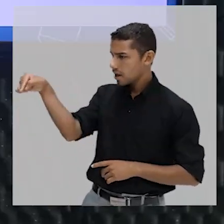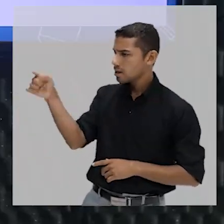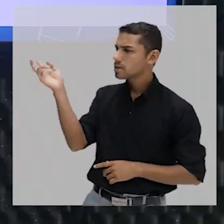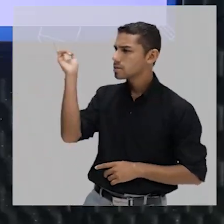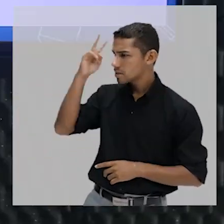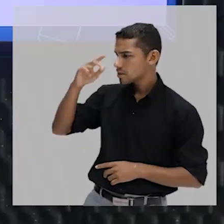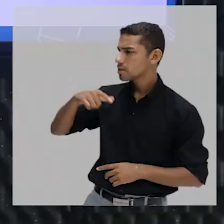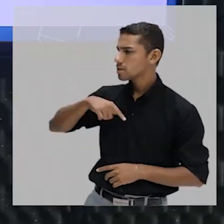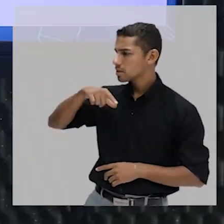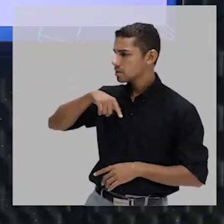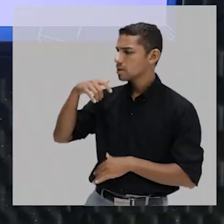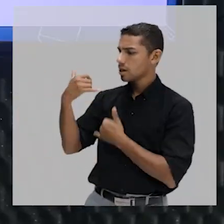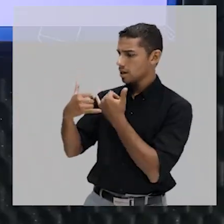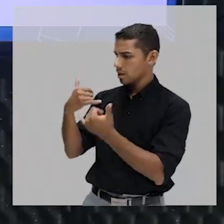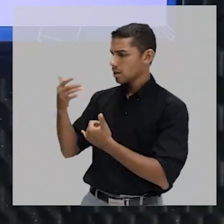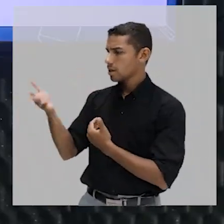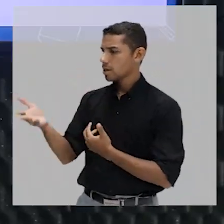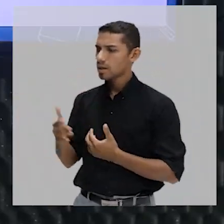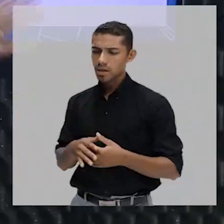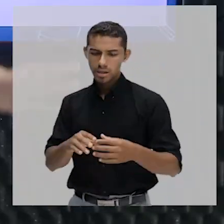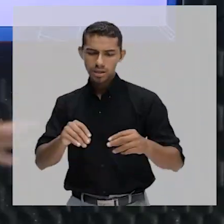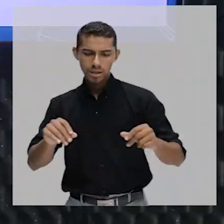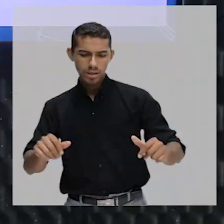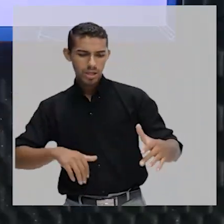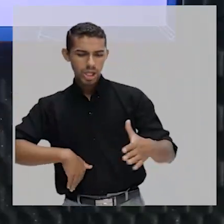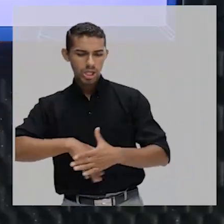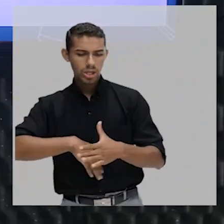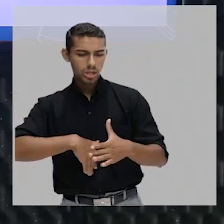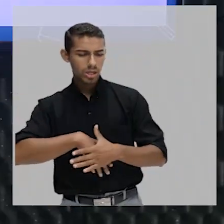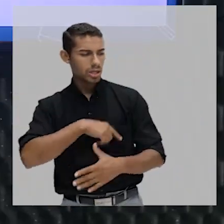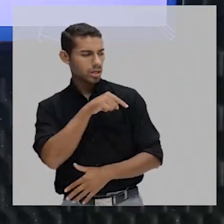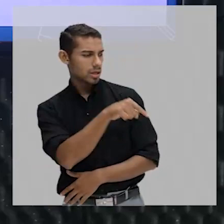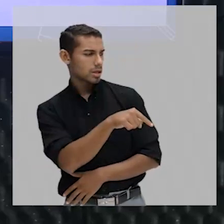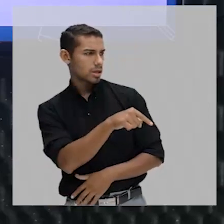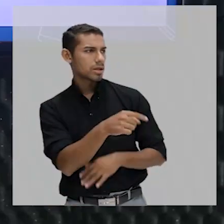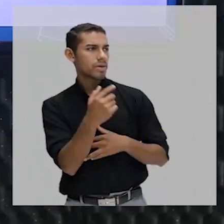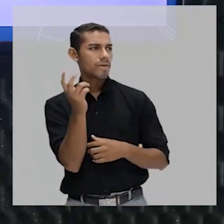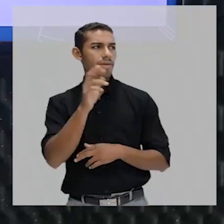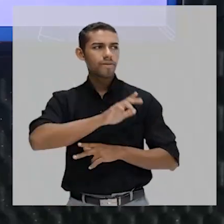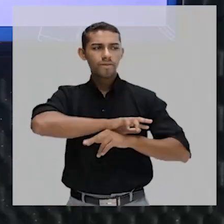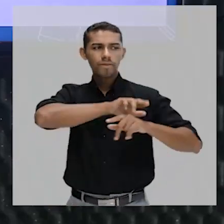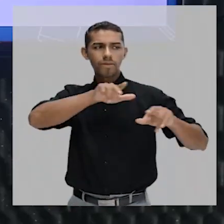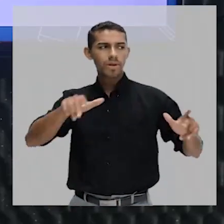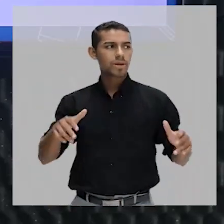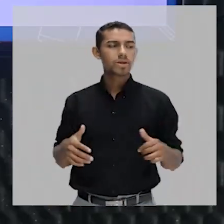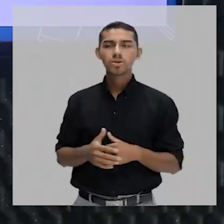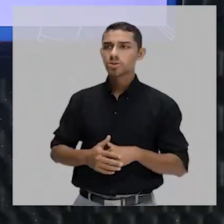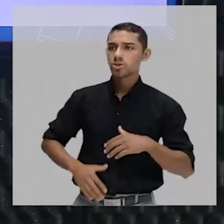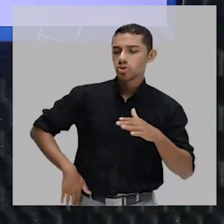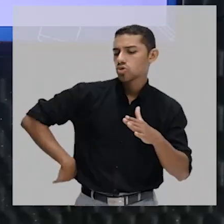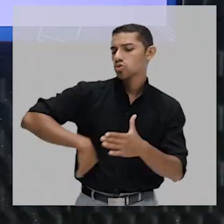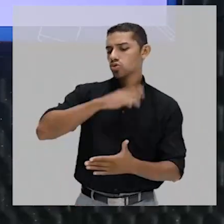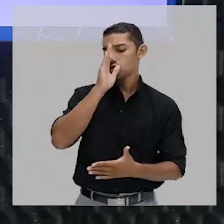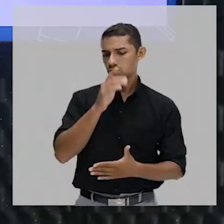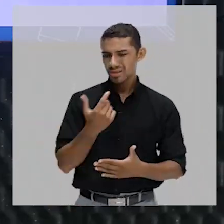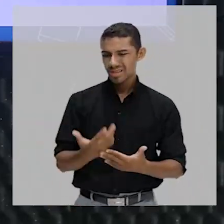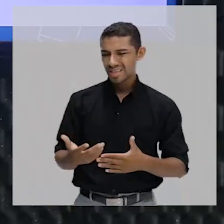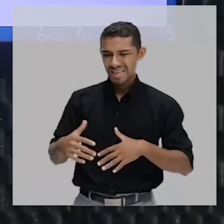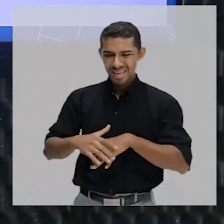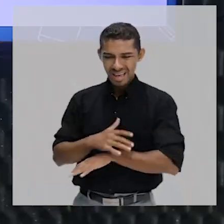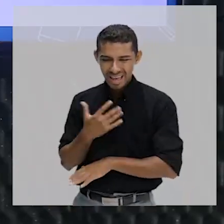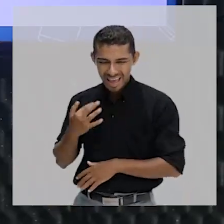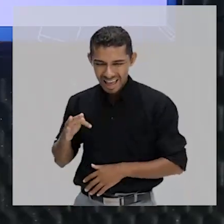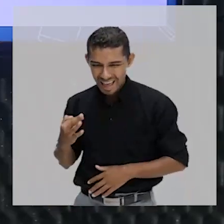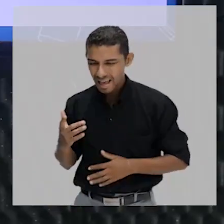um brinquedo, tinha terra, a gente jogava bola, por exemplo, aqui, várias vezes, inclusive, chutei, tirei o pedaço do dedo, né?